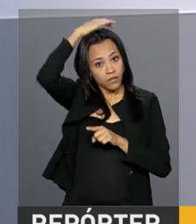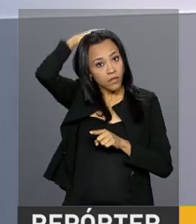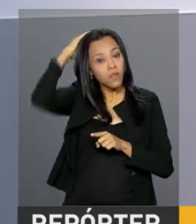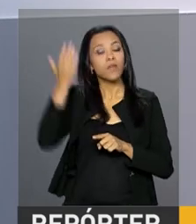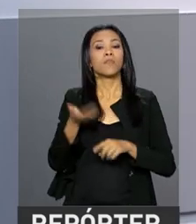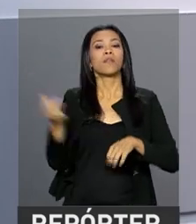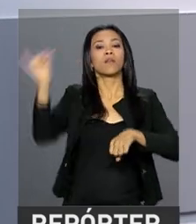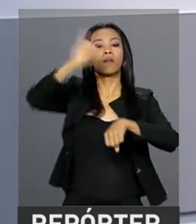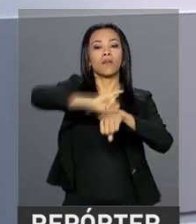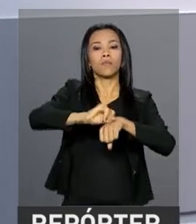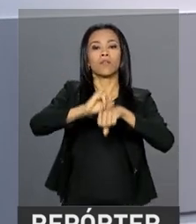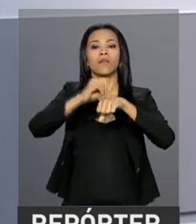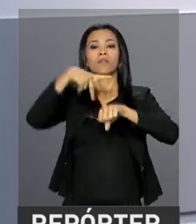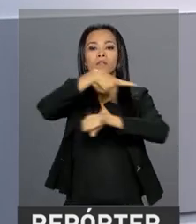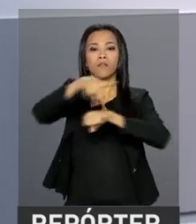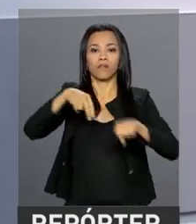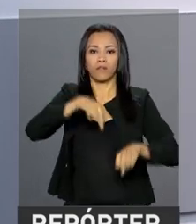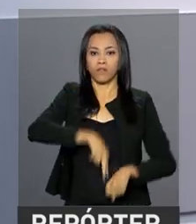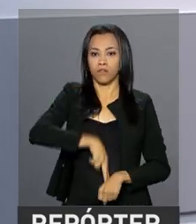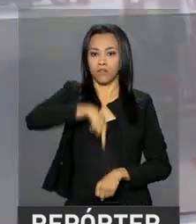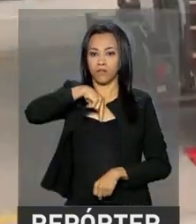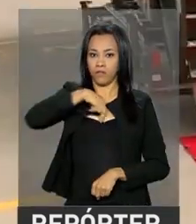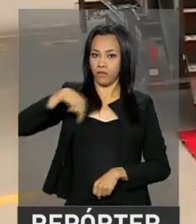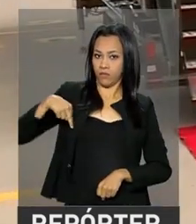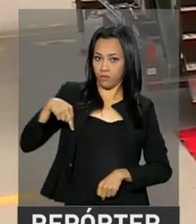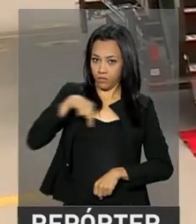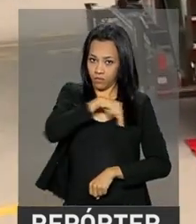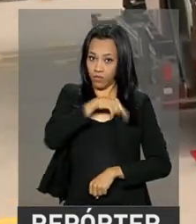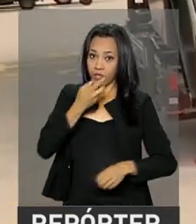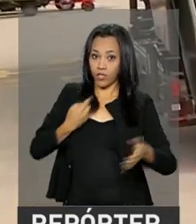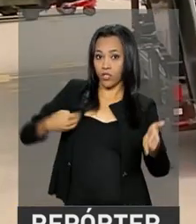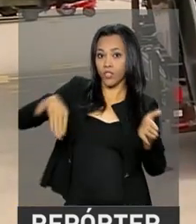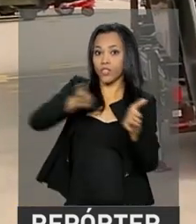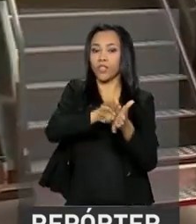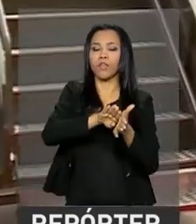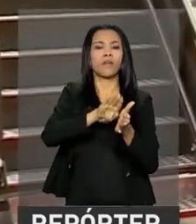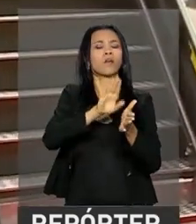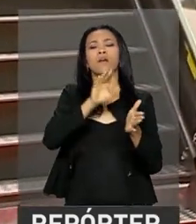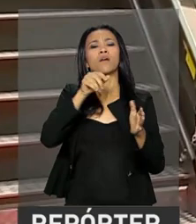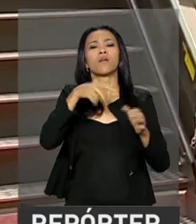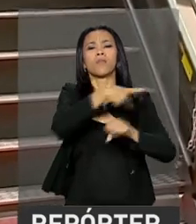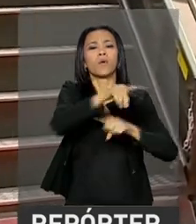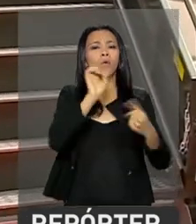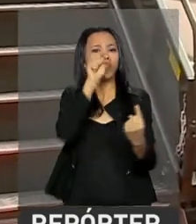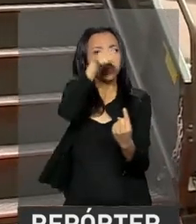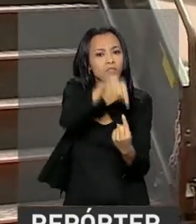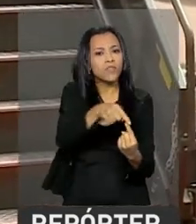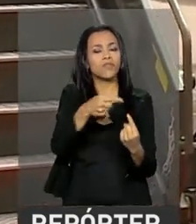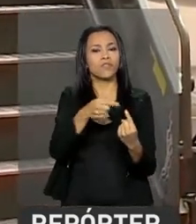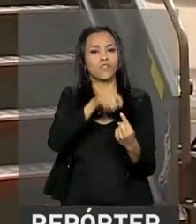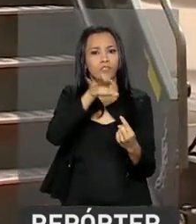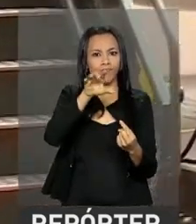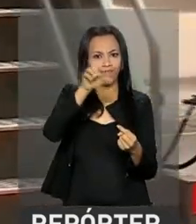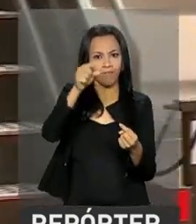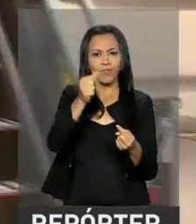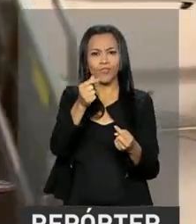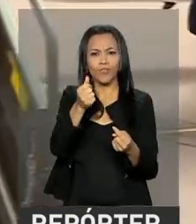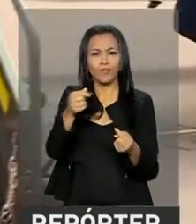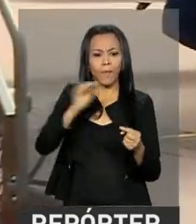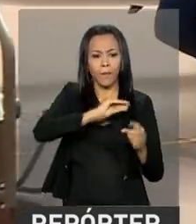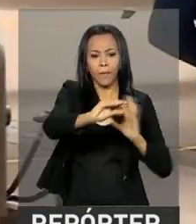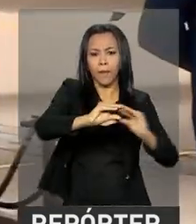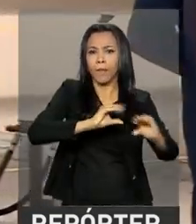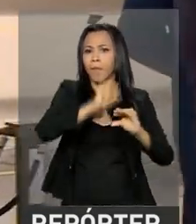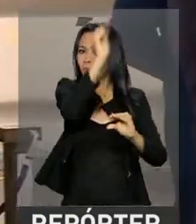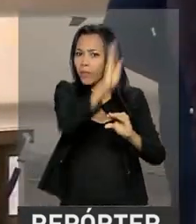está em óo na Noruega ele chega ao país com o objetivo de atrair mais investimentos para o Brasil a Noruega é uma